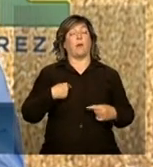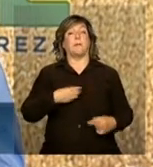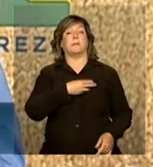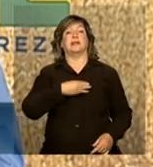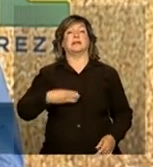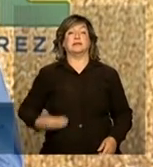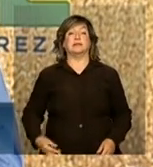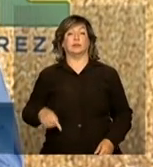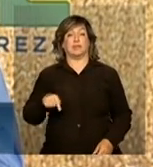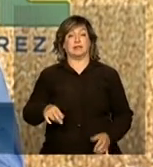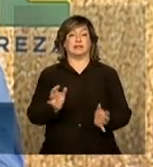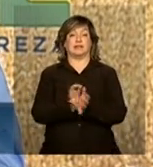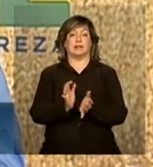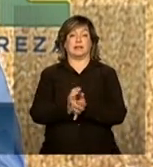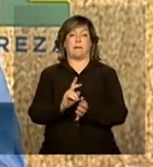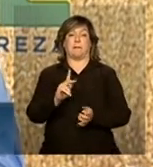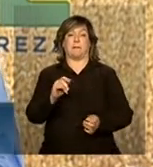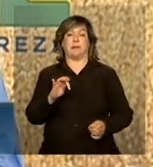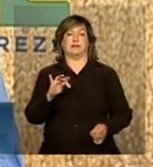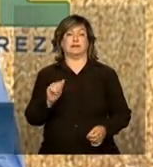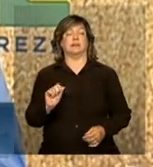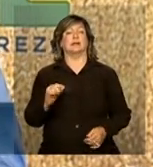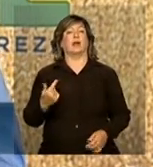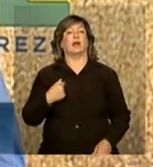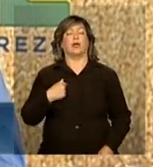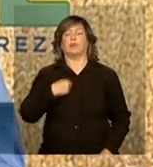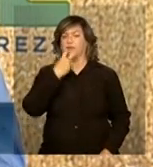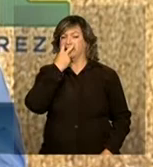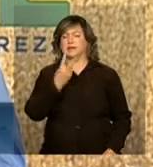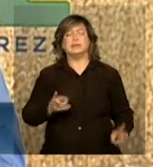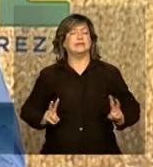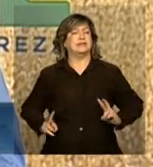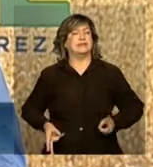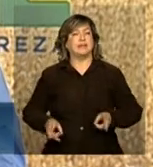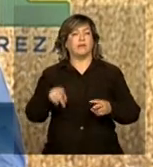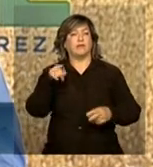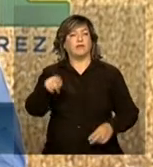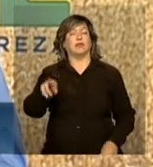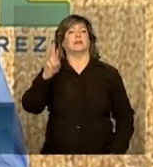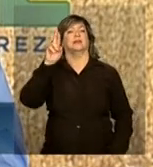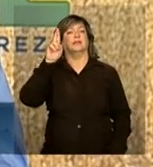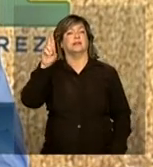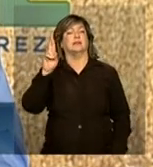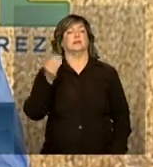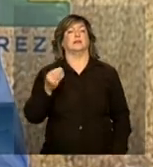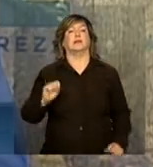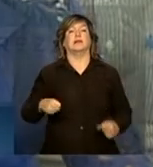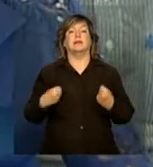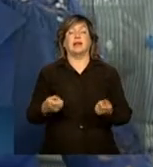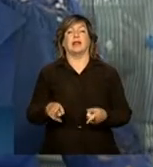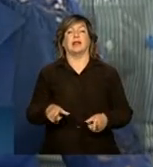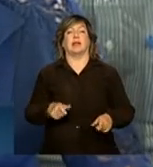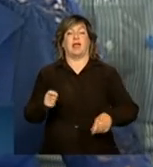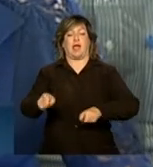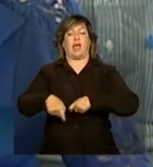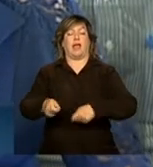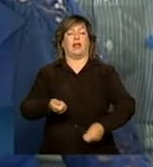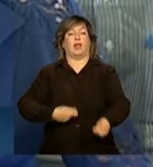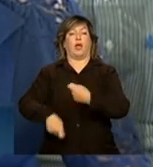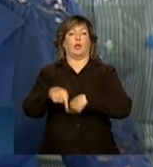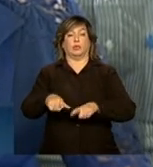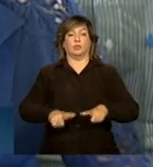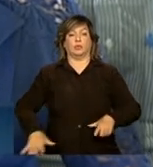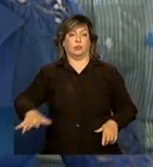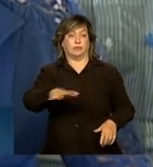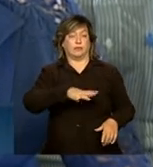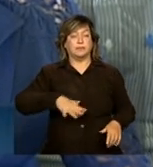pasta e testemunho diariamente toda a atenção que Vossa Excelência dedica ao agronegócio em nossa região.